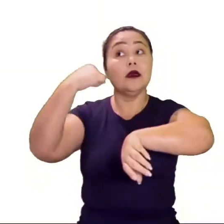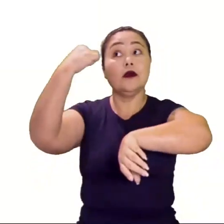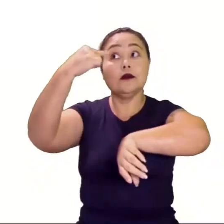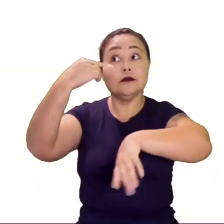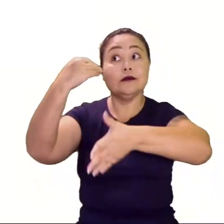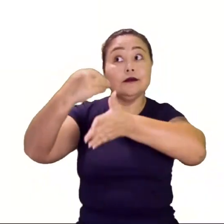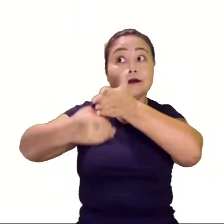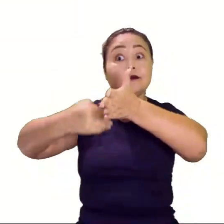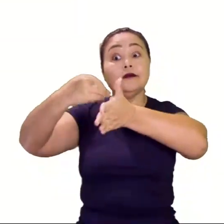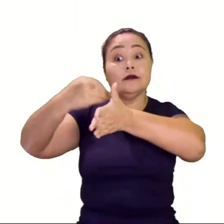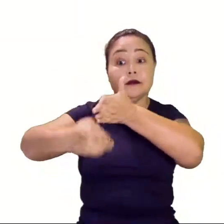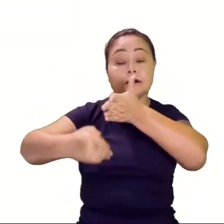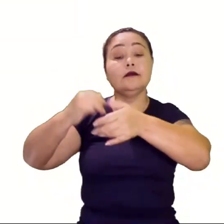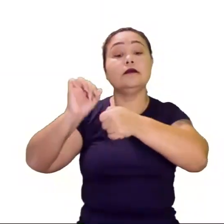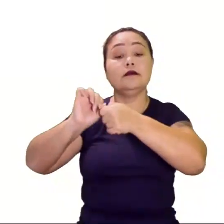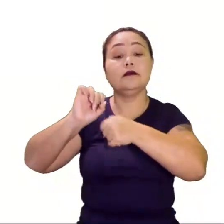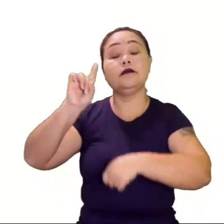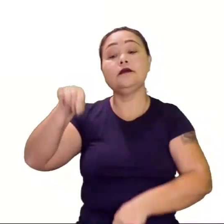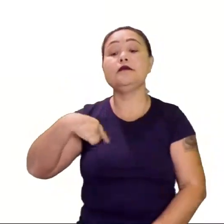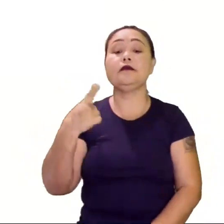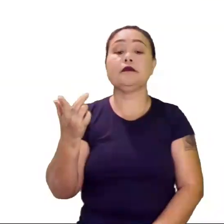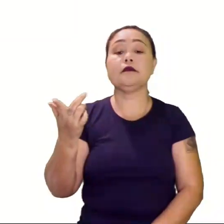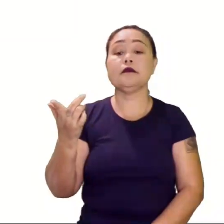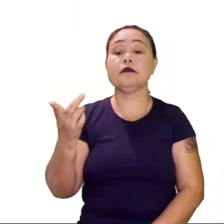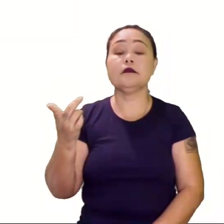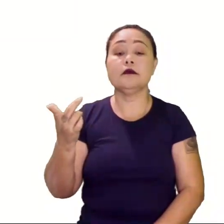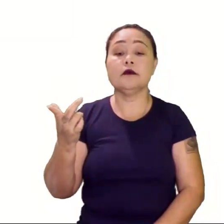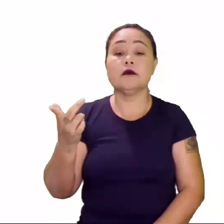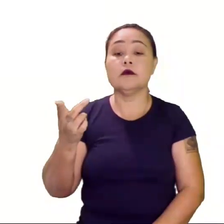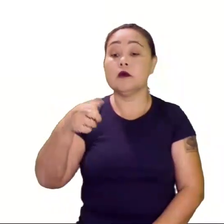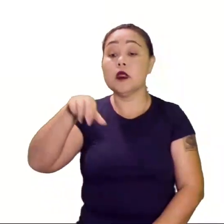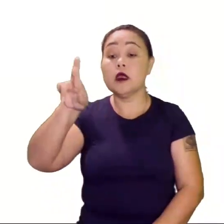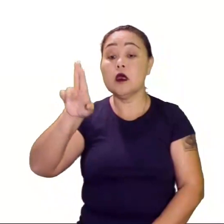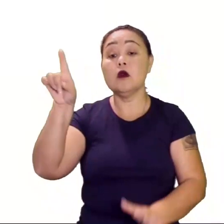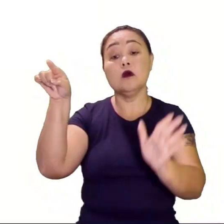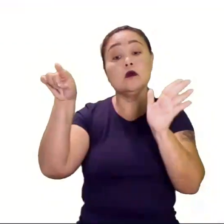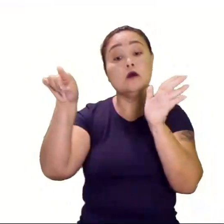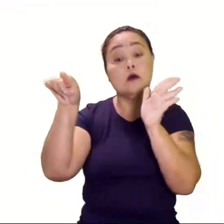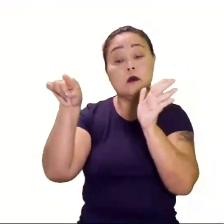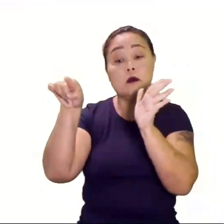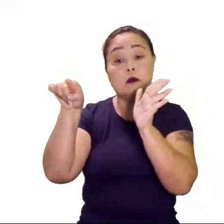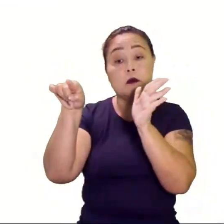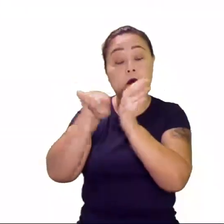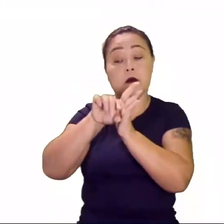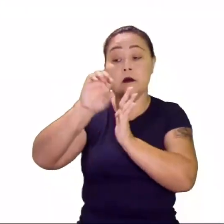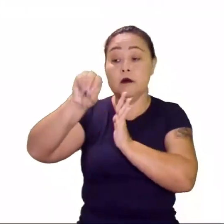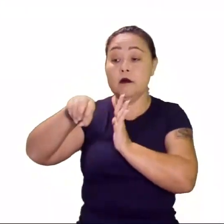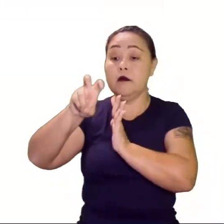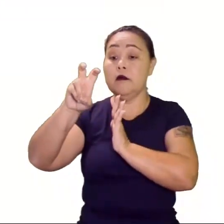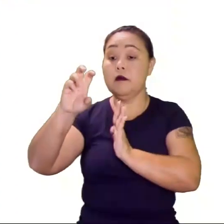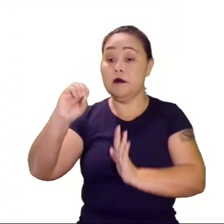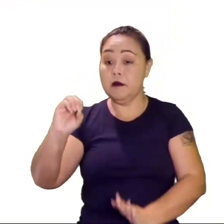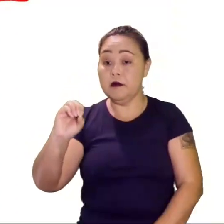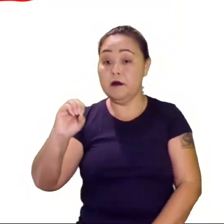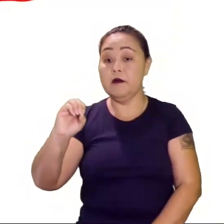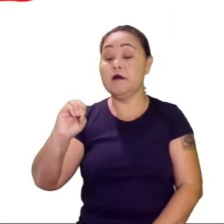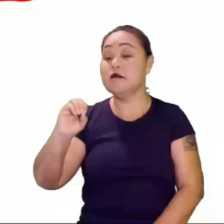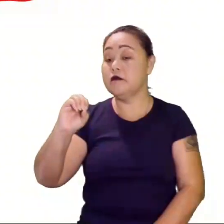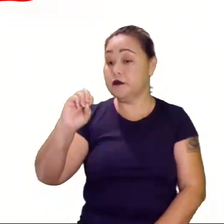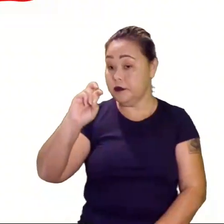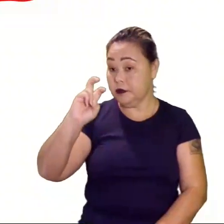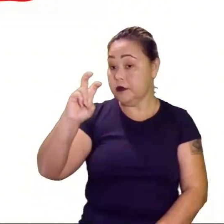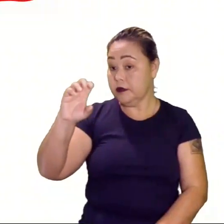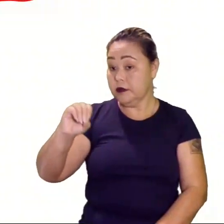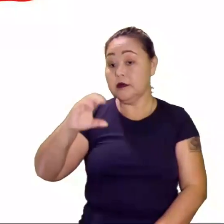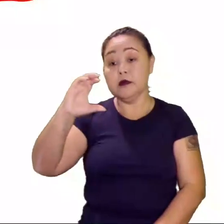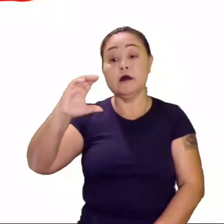é menos 0,50? Isso mesmo. A razão é menos 0,50. 50 centavos, né?